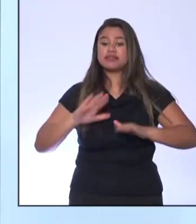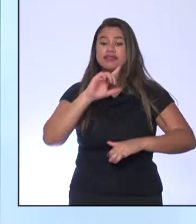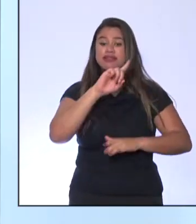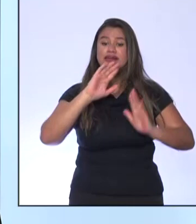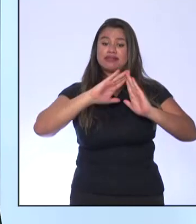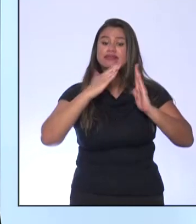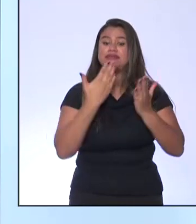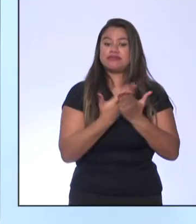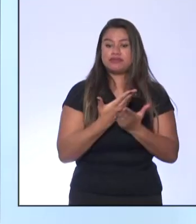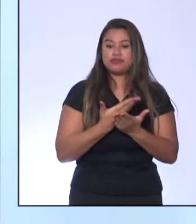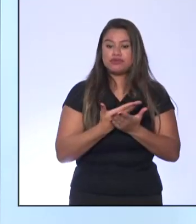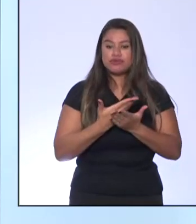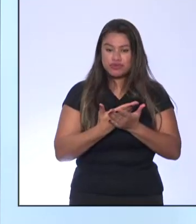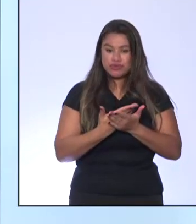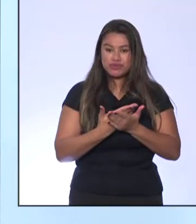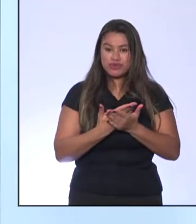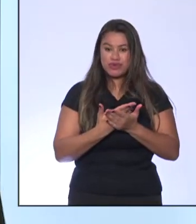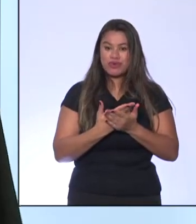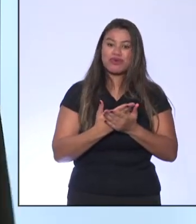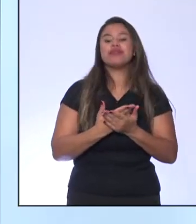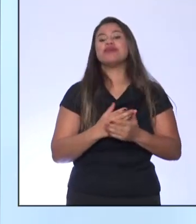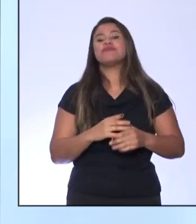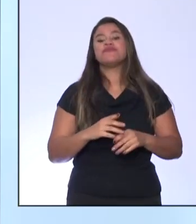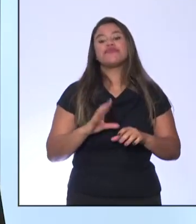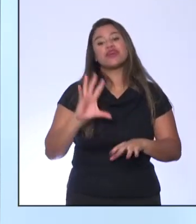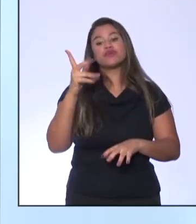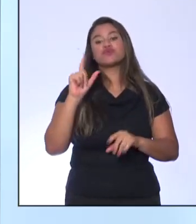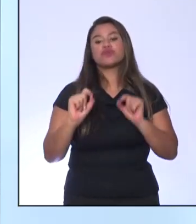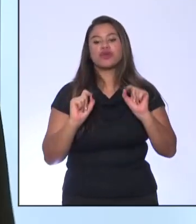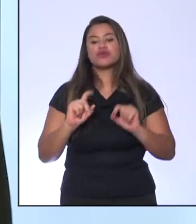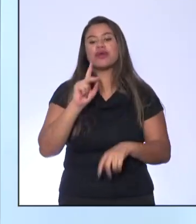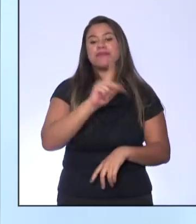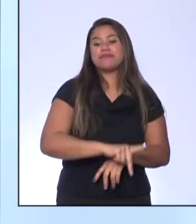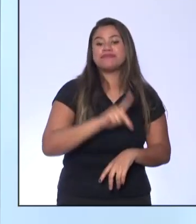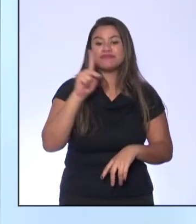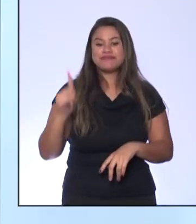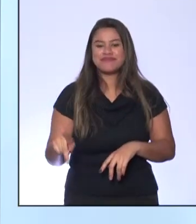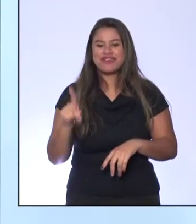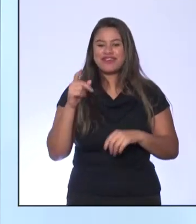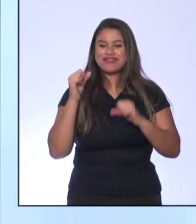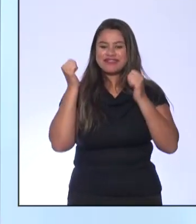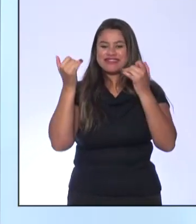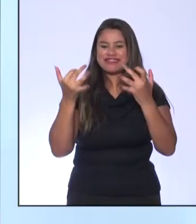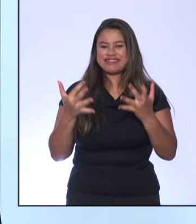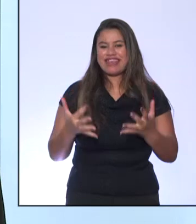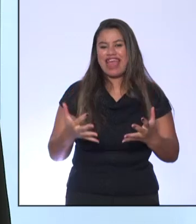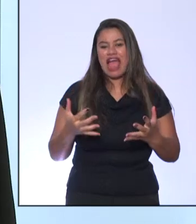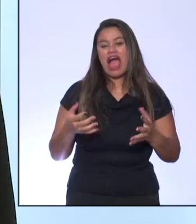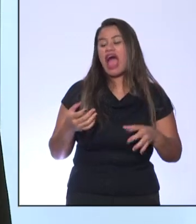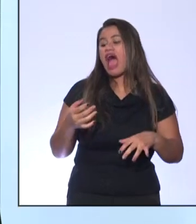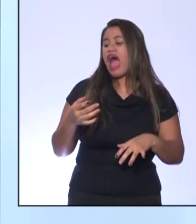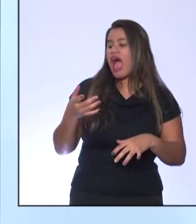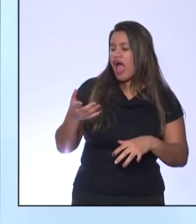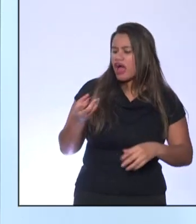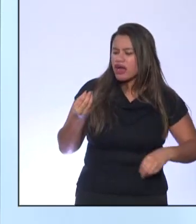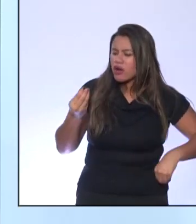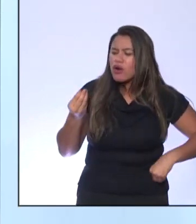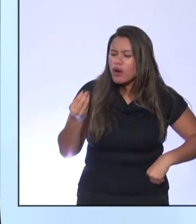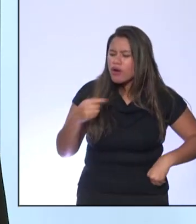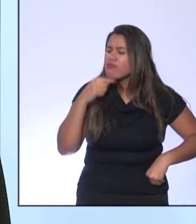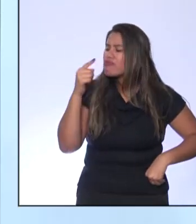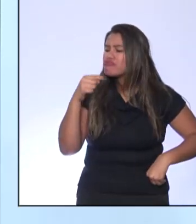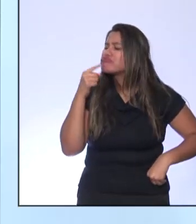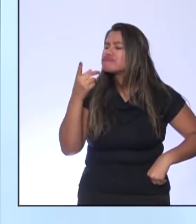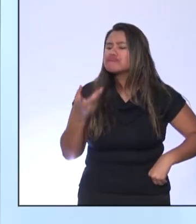essa é uma das coisas que a gente mais ouve do professor. Né? Eu esperava que você fosse melhor nessa atividade. Eu esperava